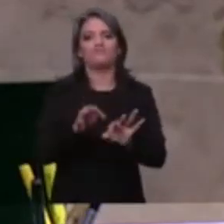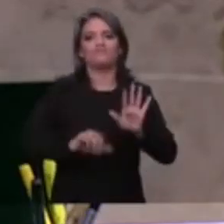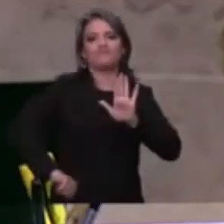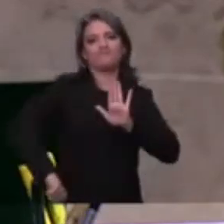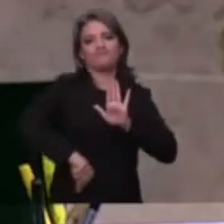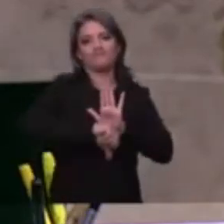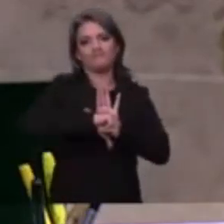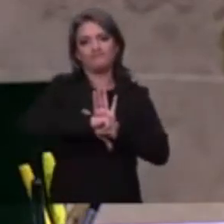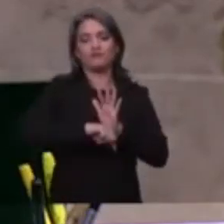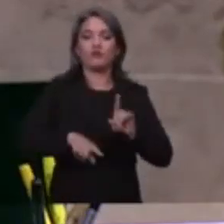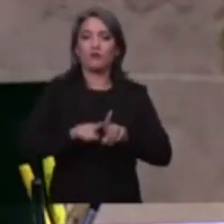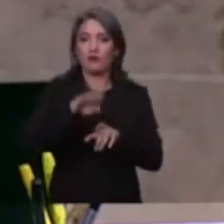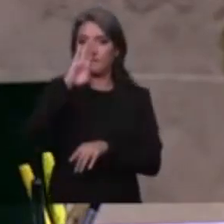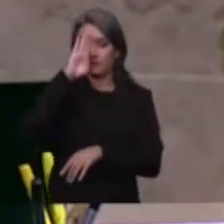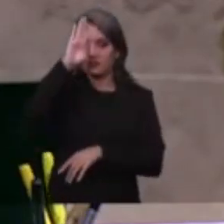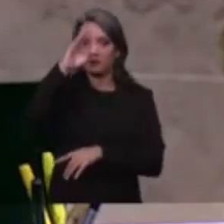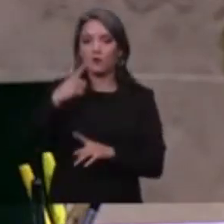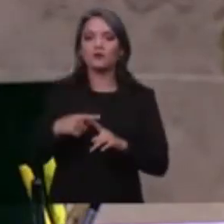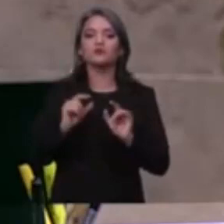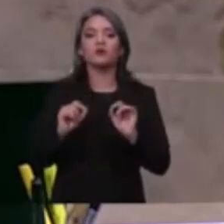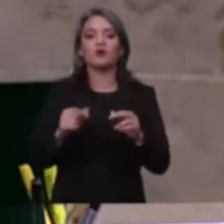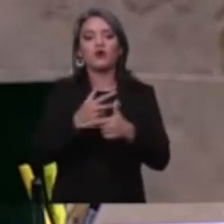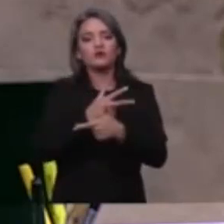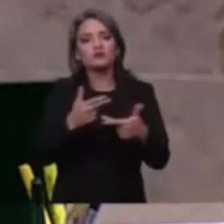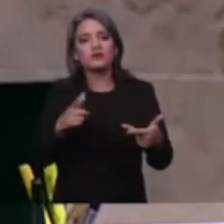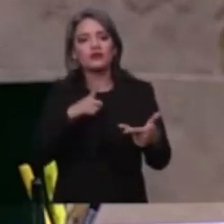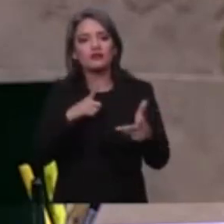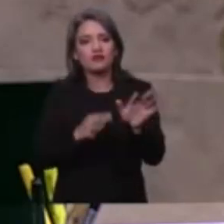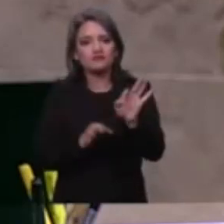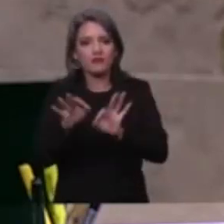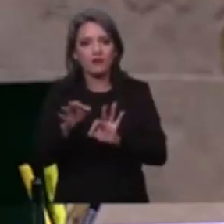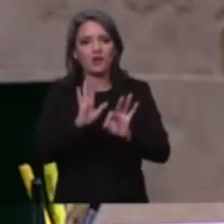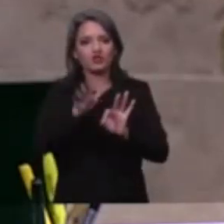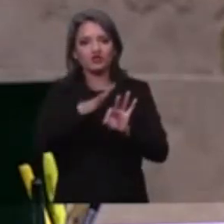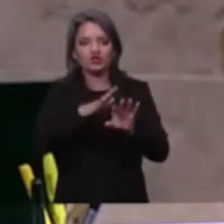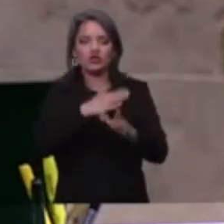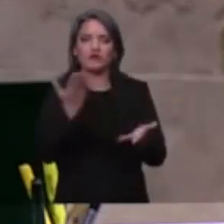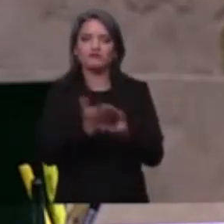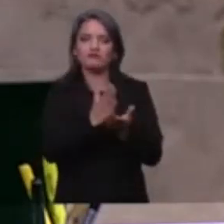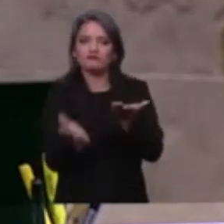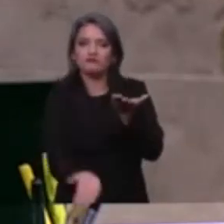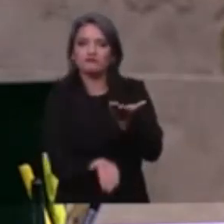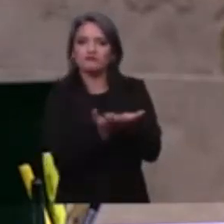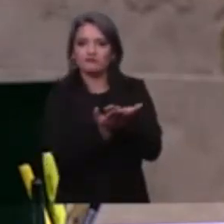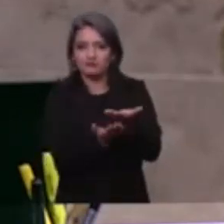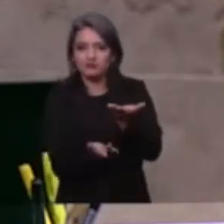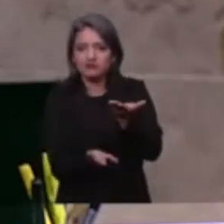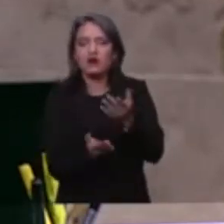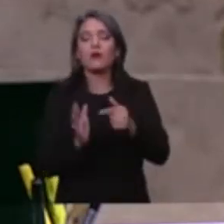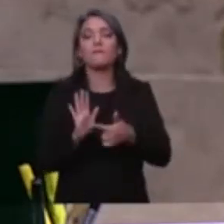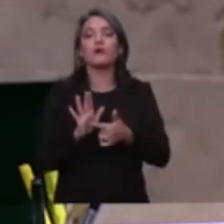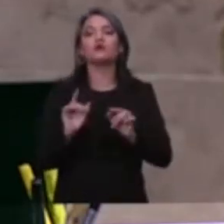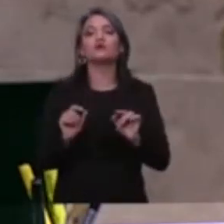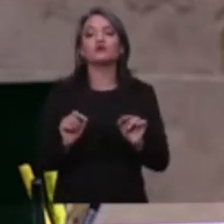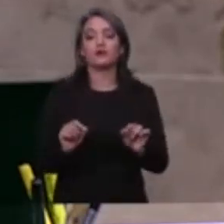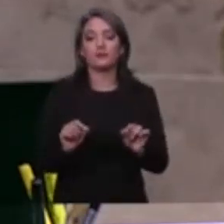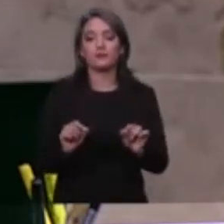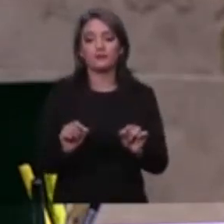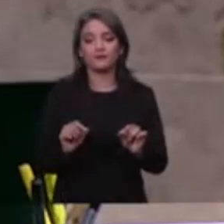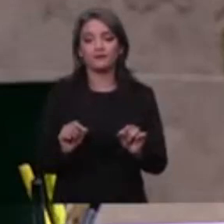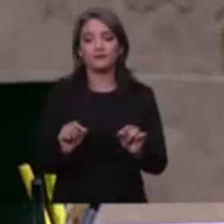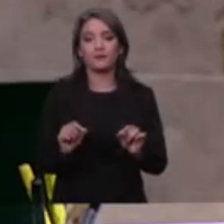análise, especialmente a partir dos elementos produzidos nos autos, os quais evidenciam que a